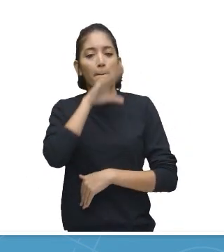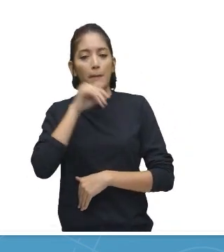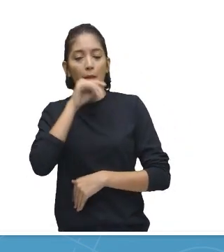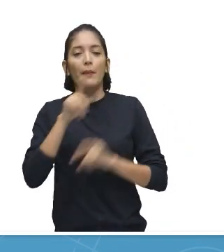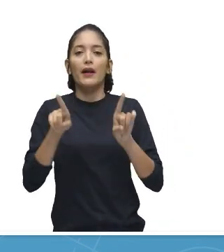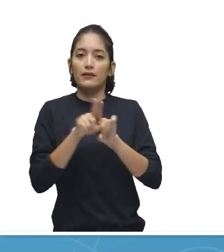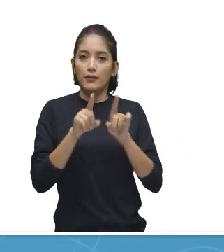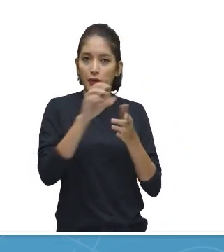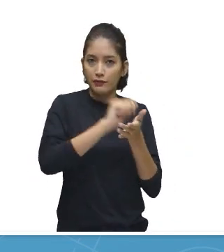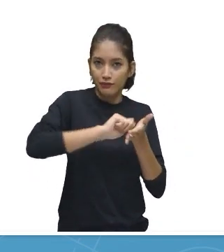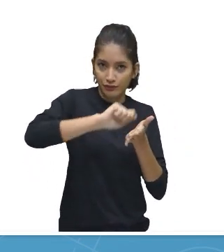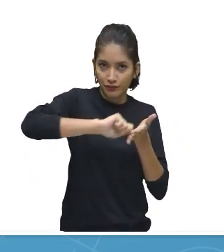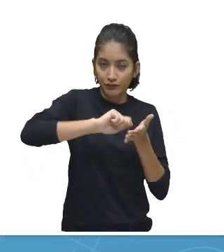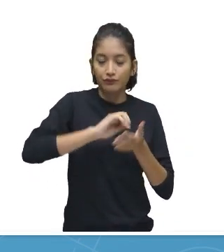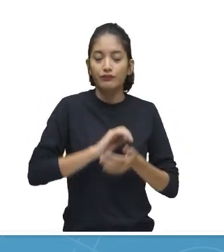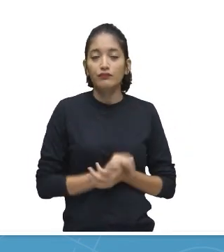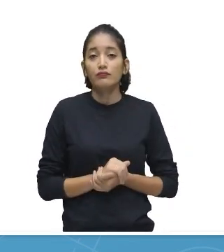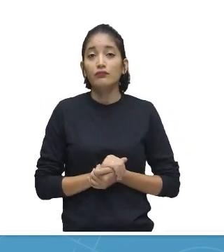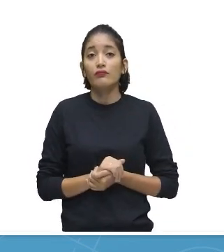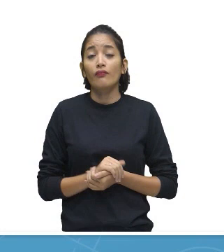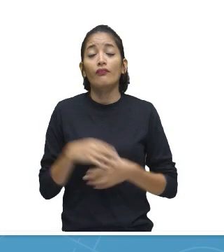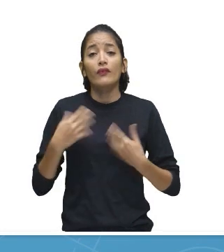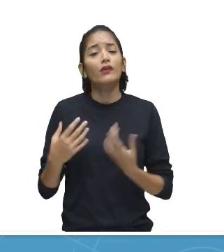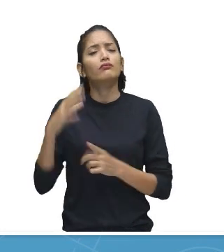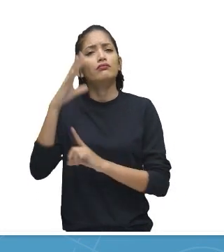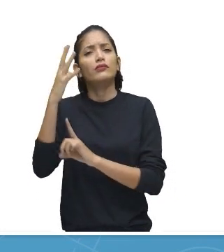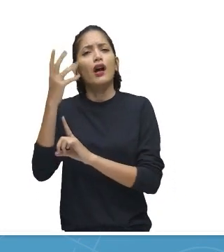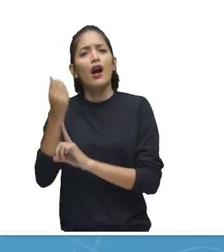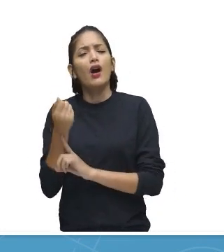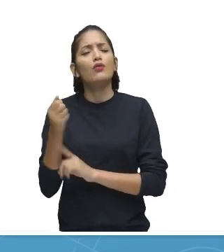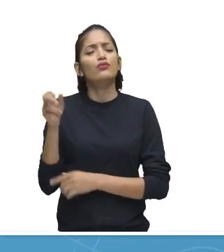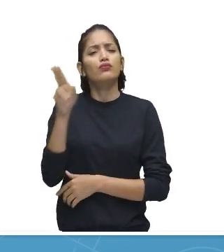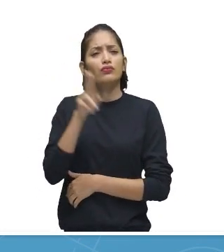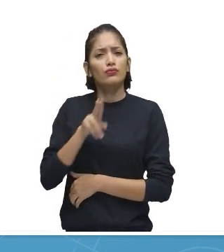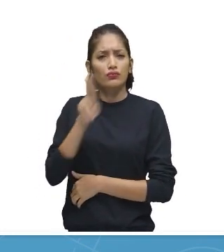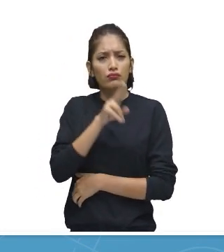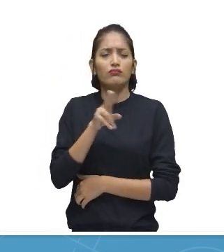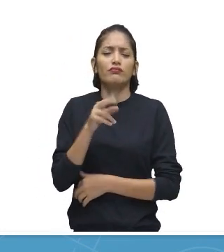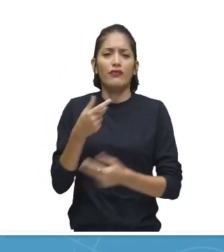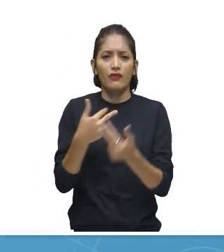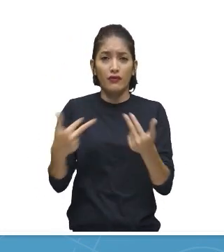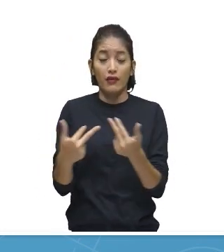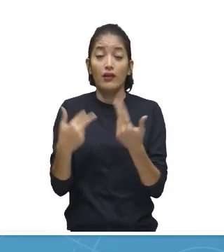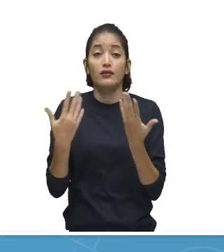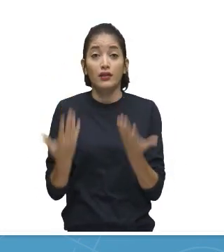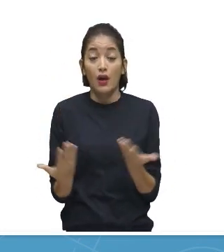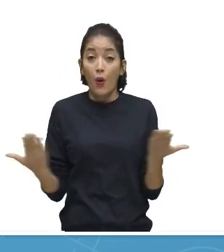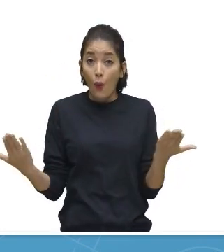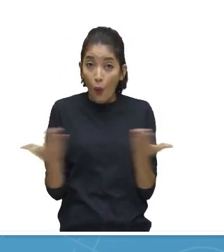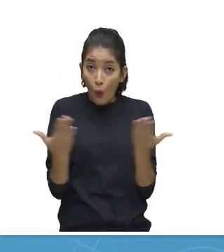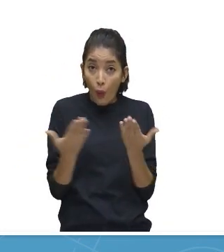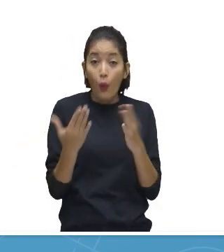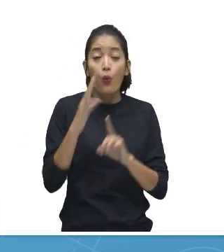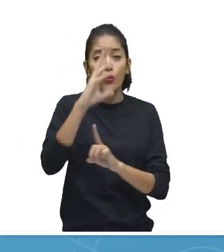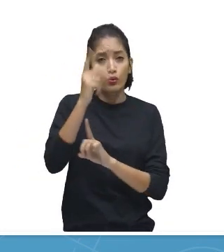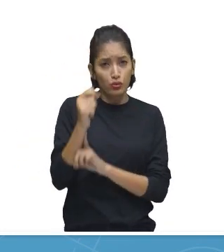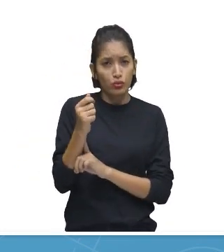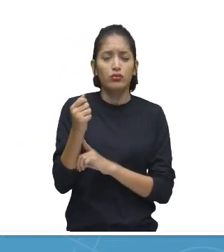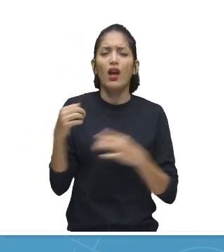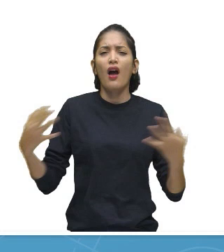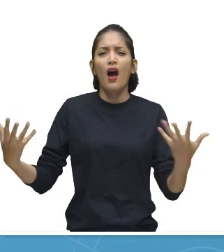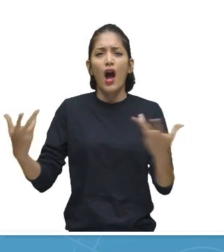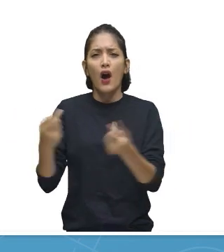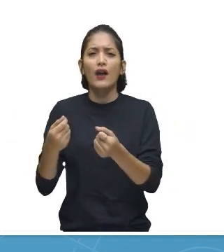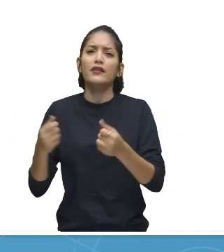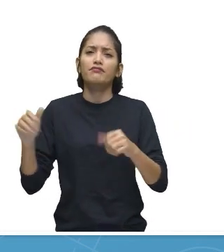escrita. Era uma arte utilitária. Hoje nós tratamos essas representações como arte em função das suas qualidades